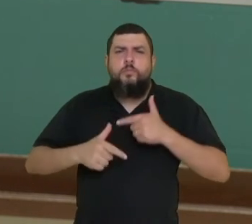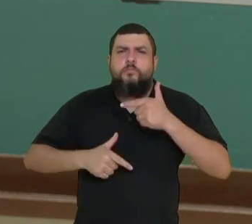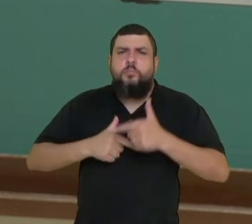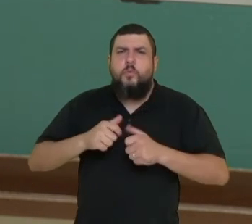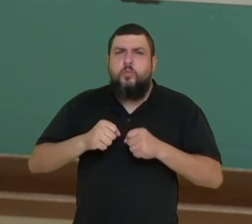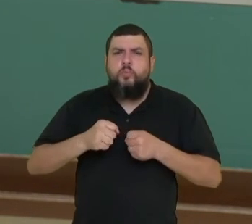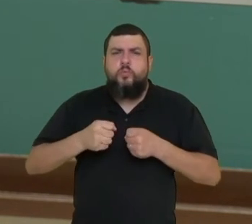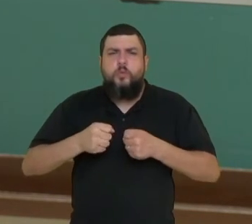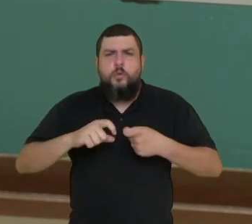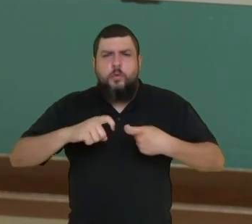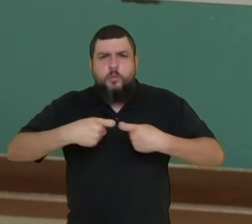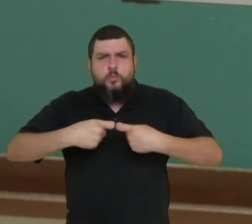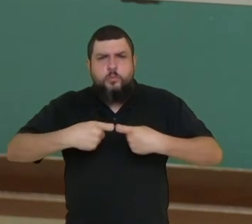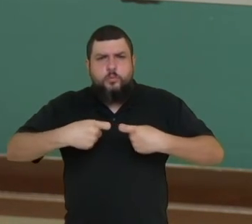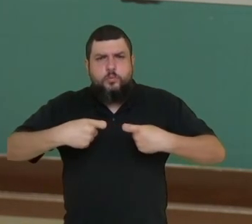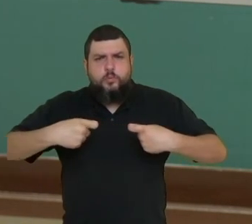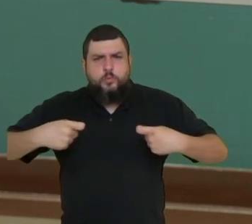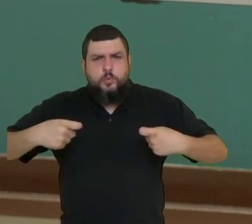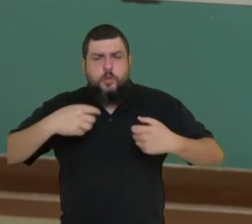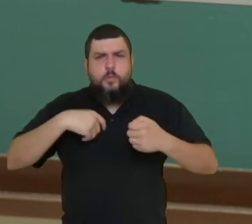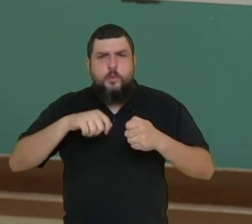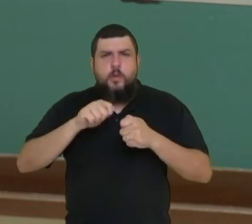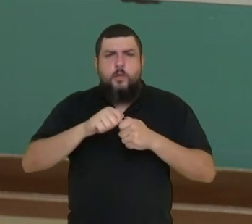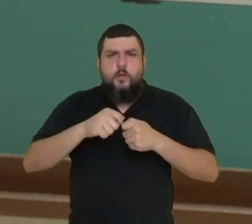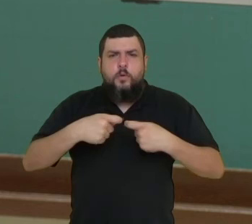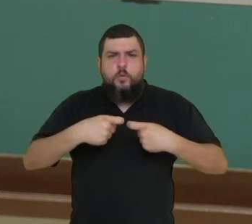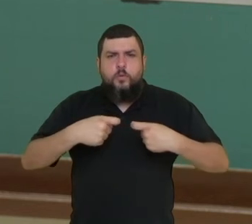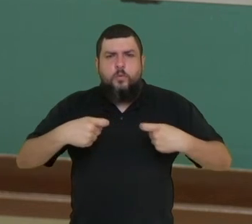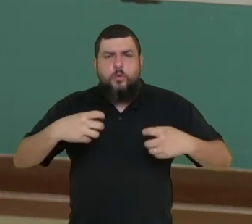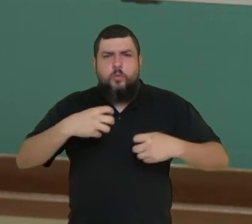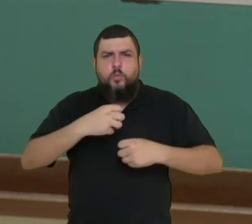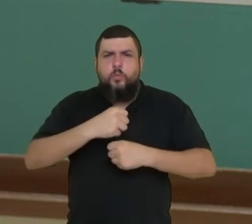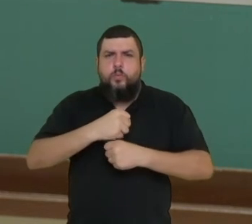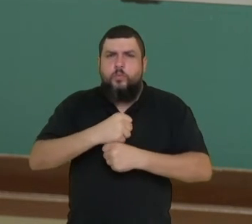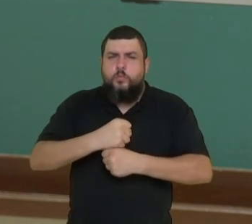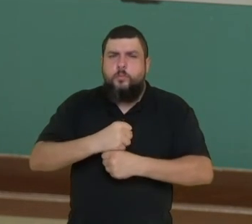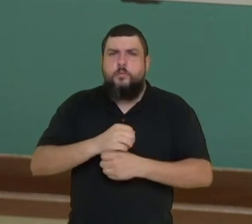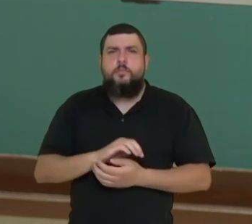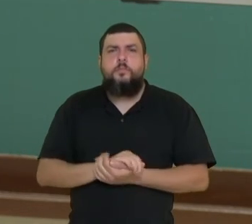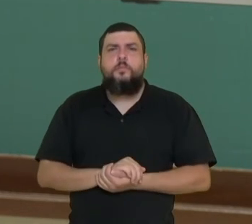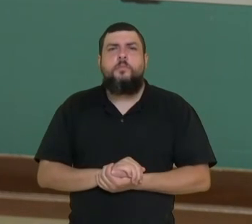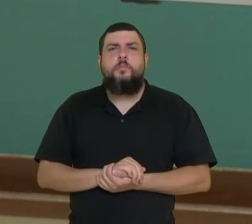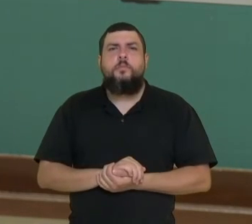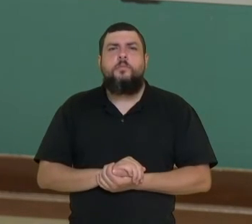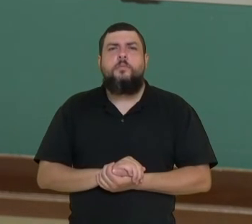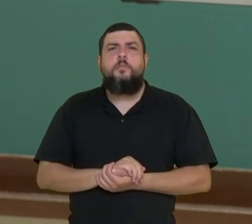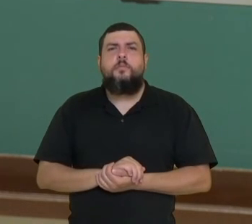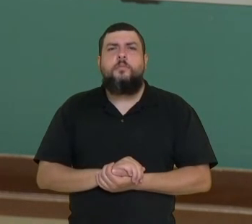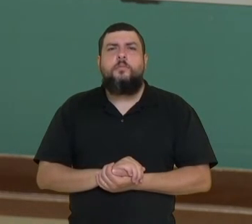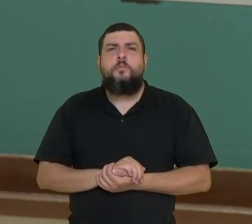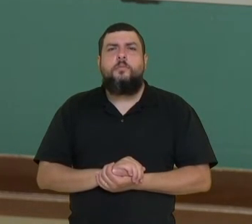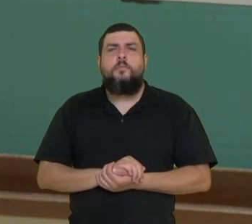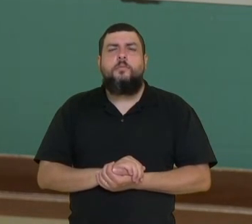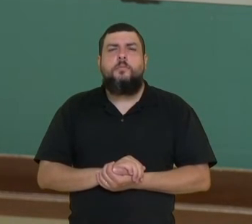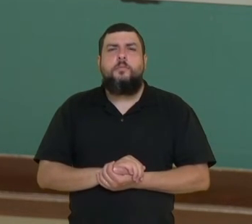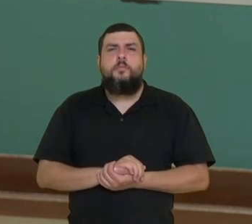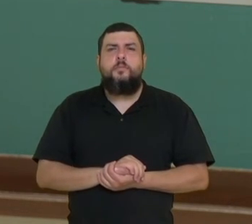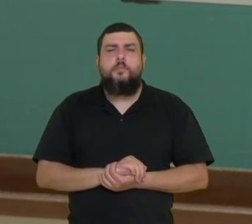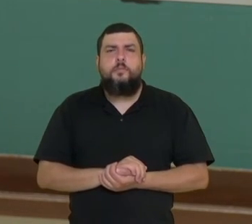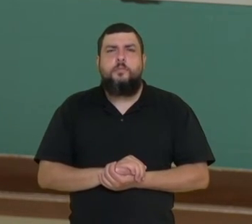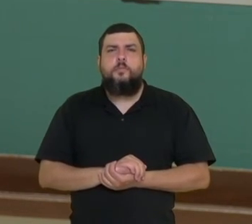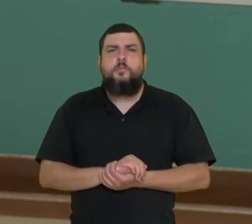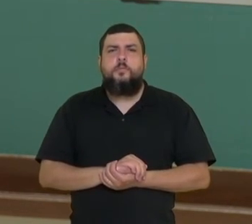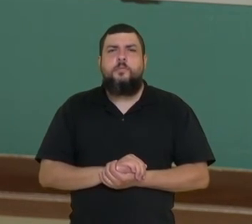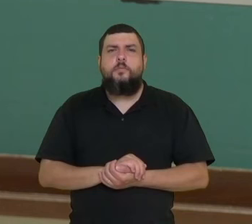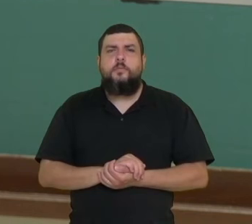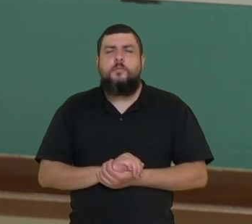um elástico está armazenando ou desprendendo em cima de um sistema. Beleza? Agora eu vou